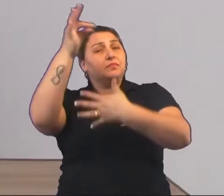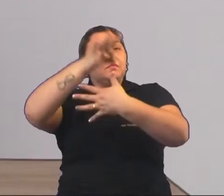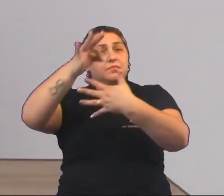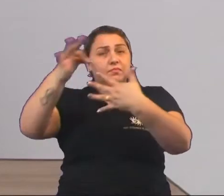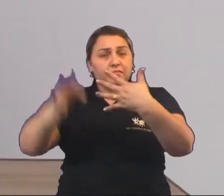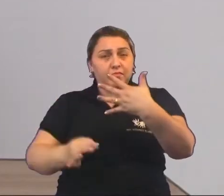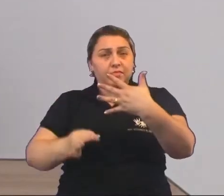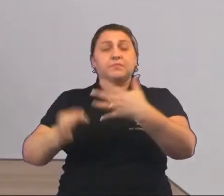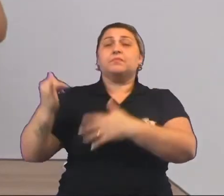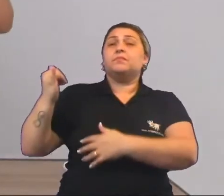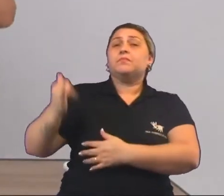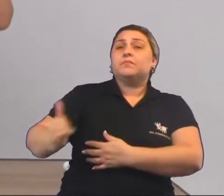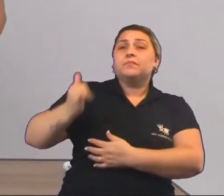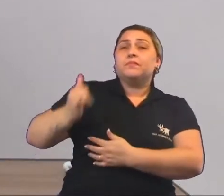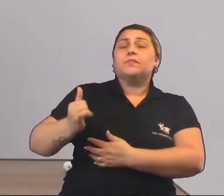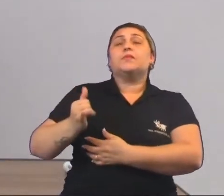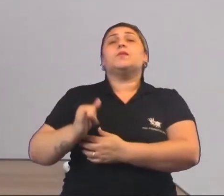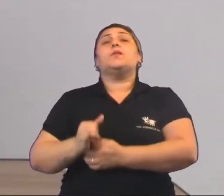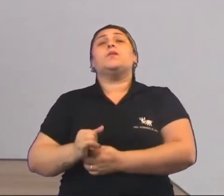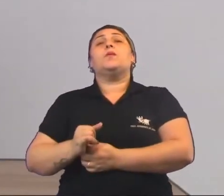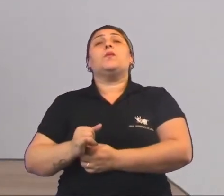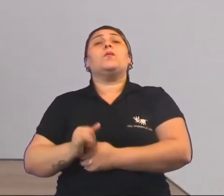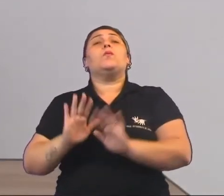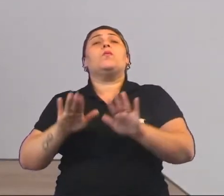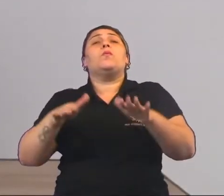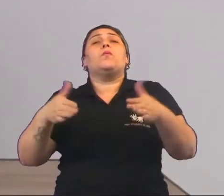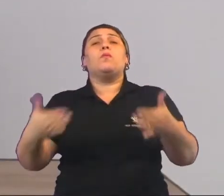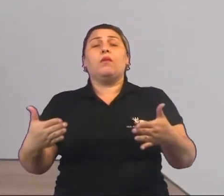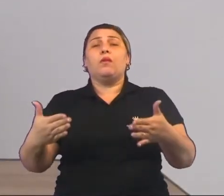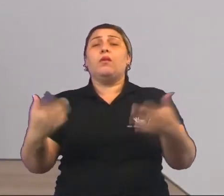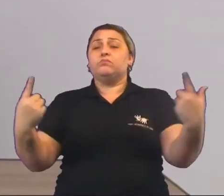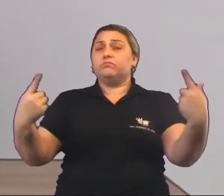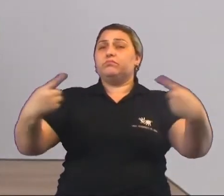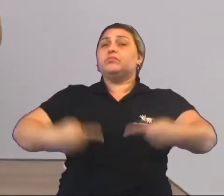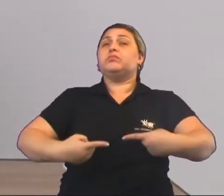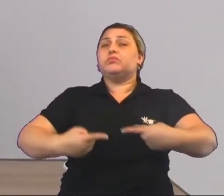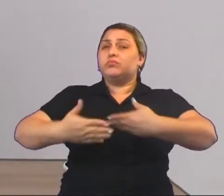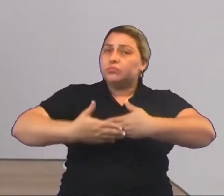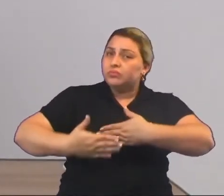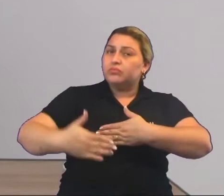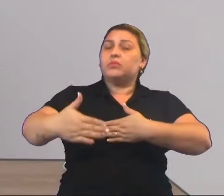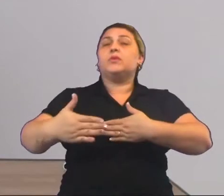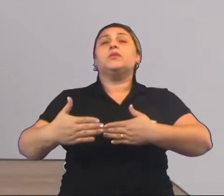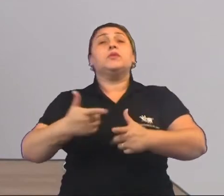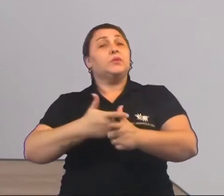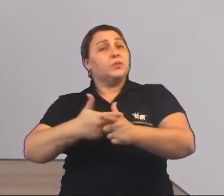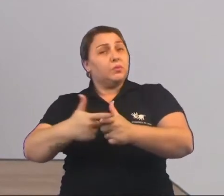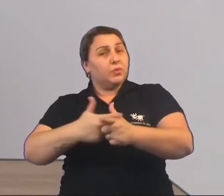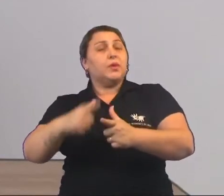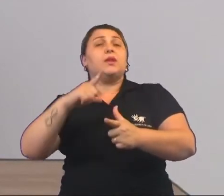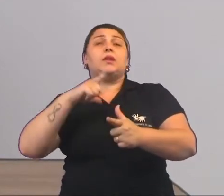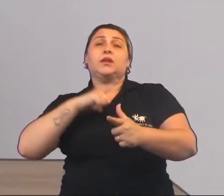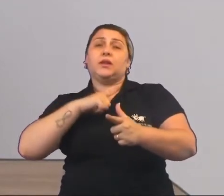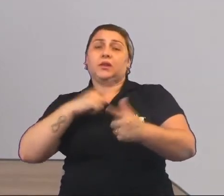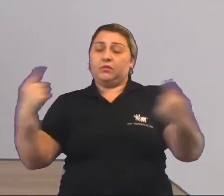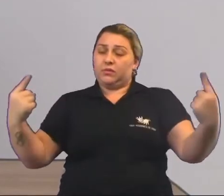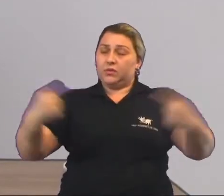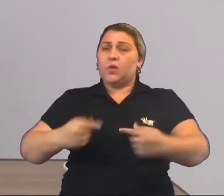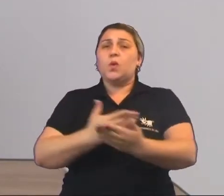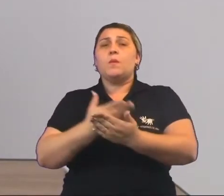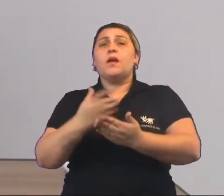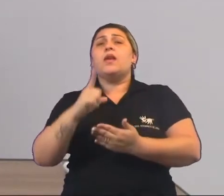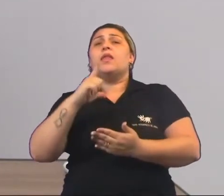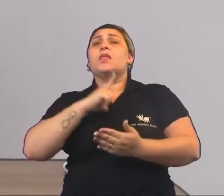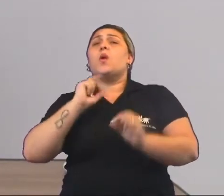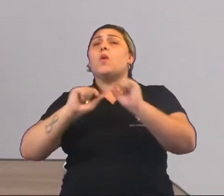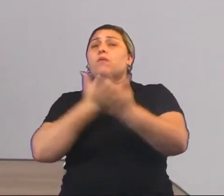elementos da narrativa, né, onde que o problema foi a disputa. A partir desse problema, né, a partir da disputa, eles começaram